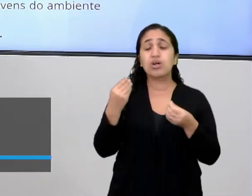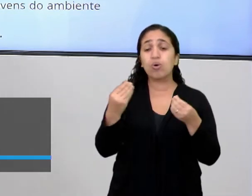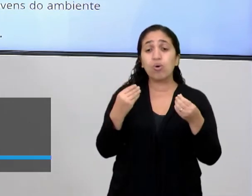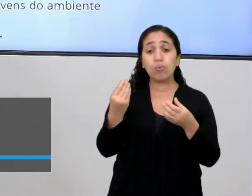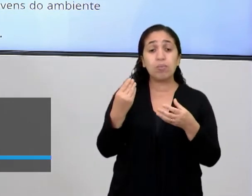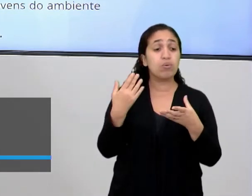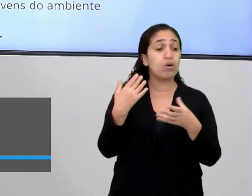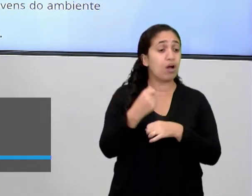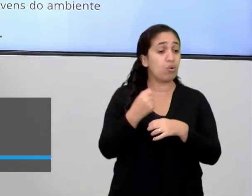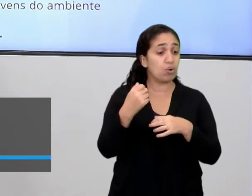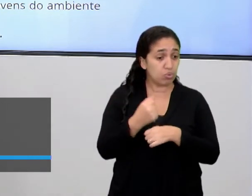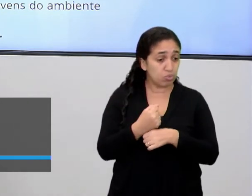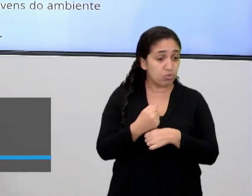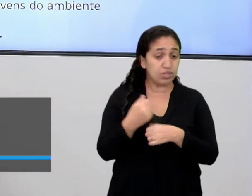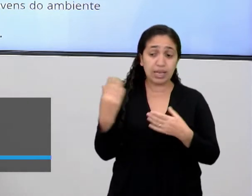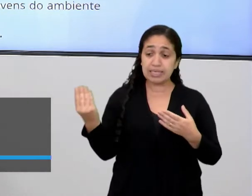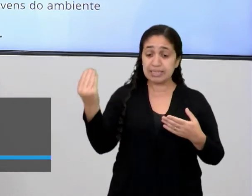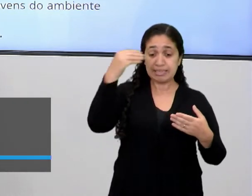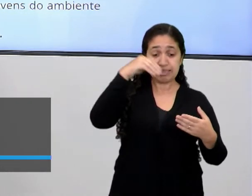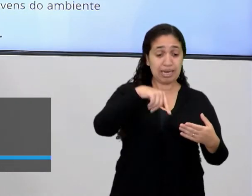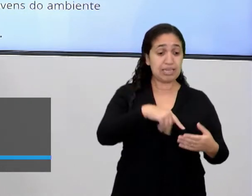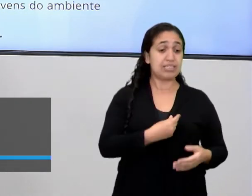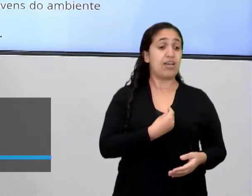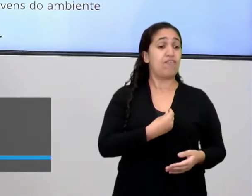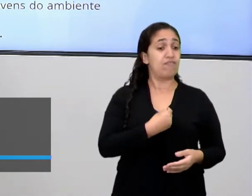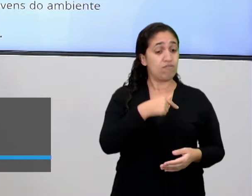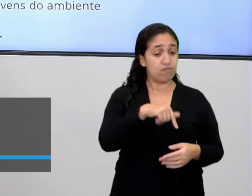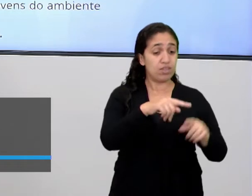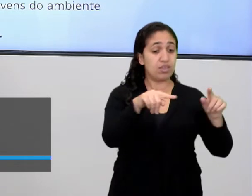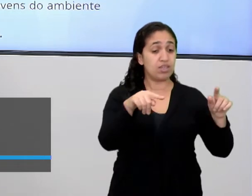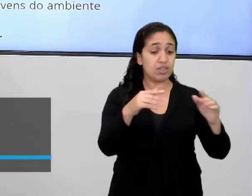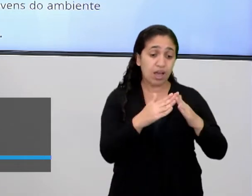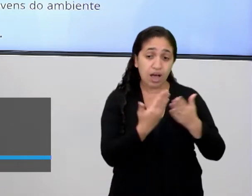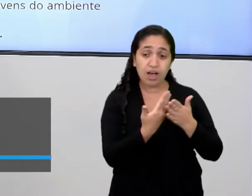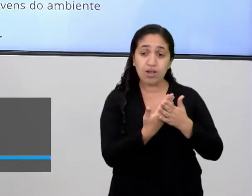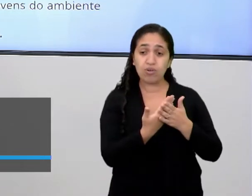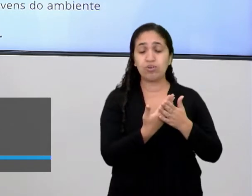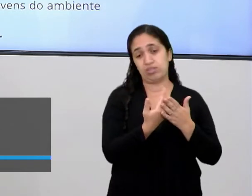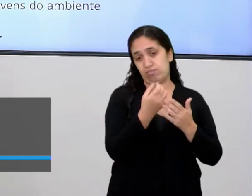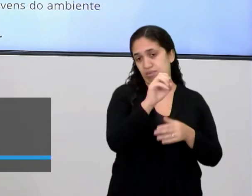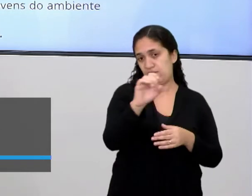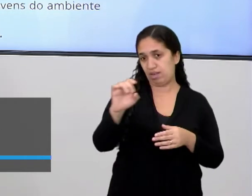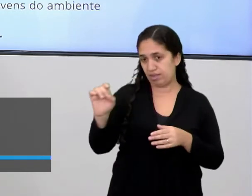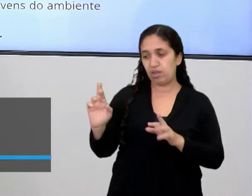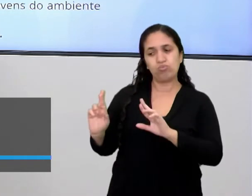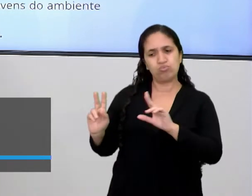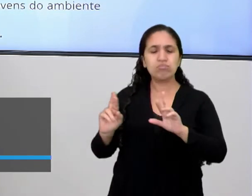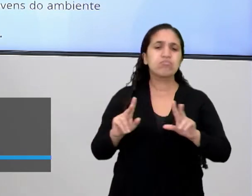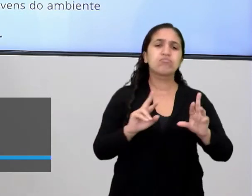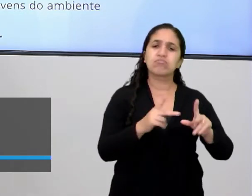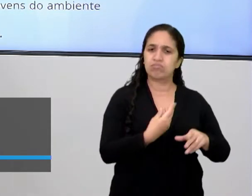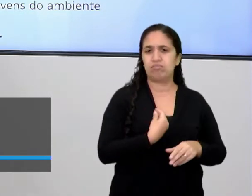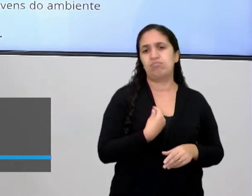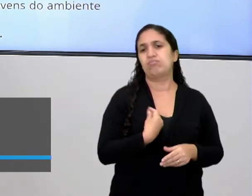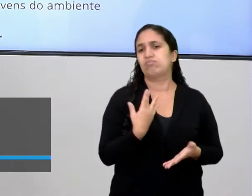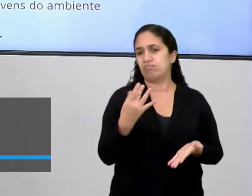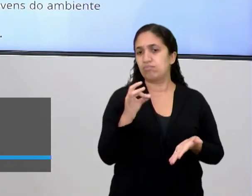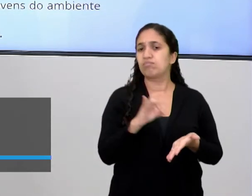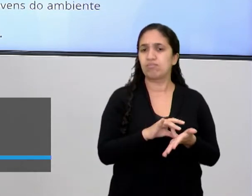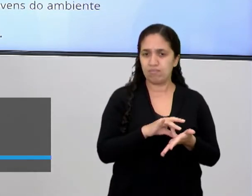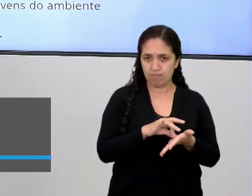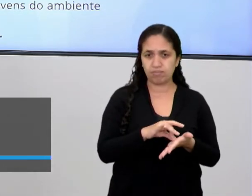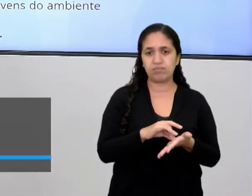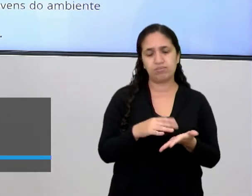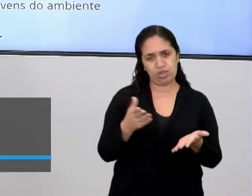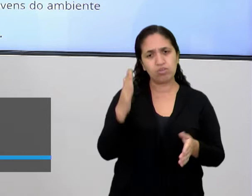índice aí e traz para a realidade da escola. Cada escola tem uma realidade, a gente tem plena consciência disso aí